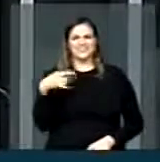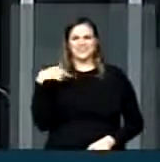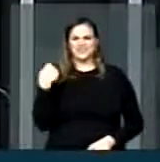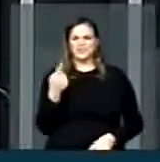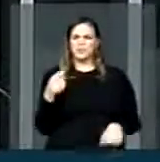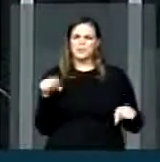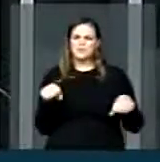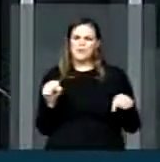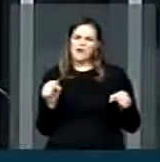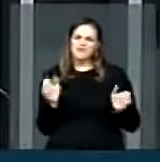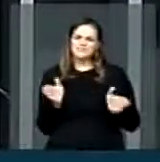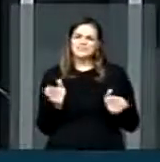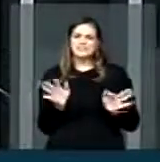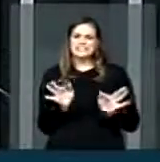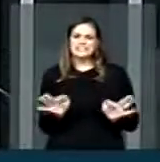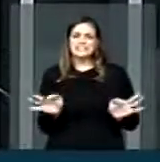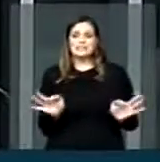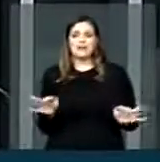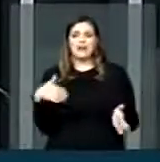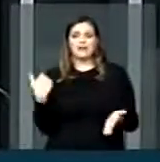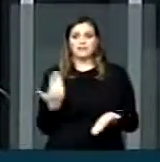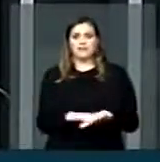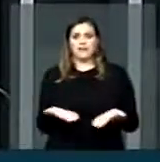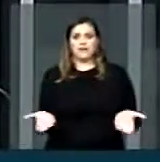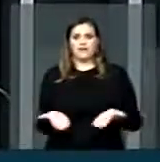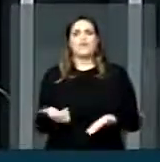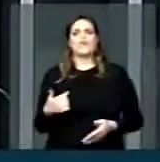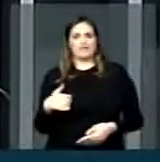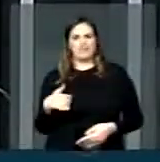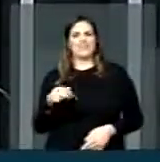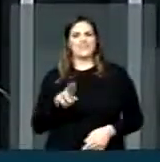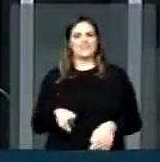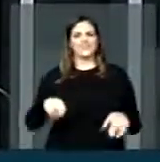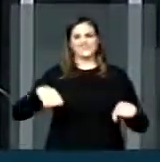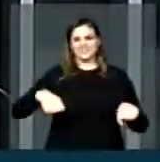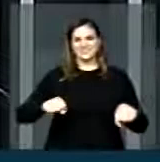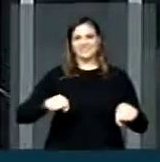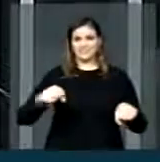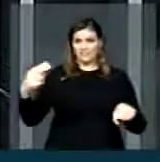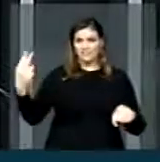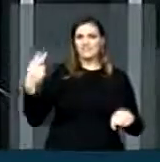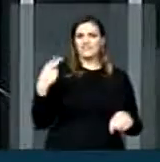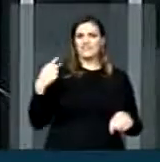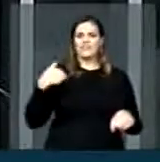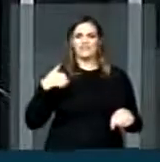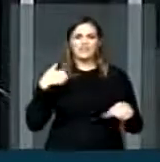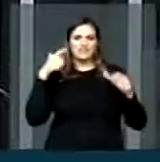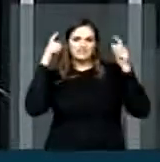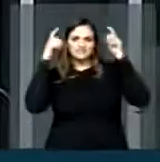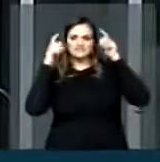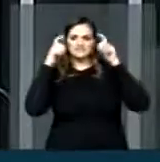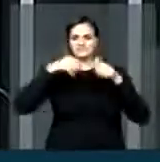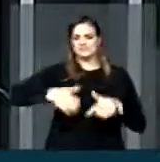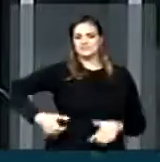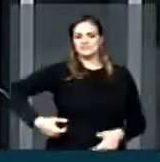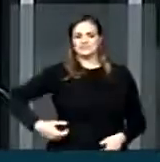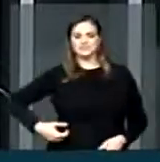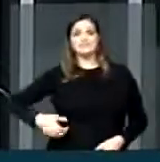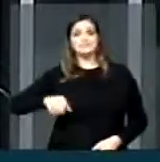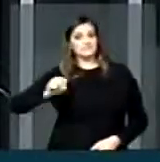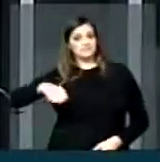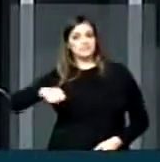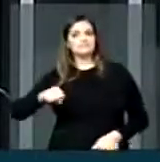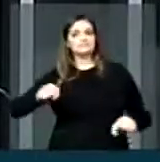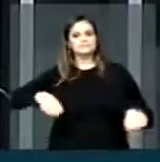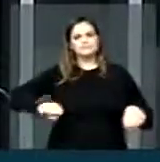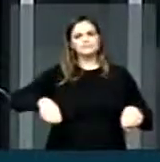umas motinhas, e lá vem, até hoje eu sou motociclista. Você me vê chegando aqui na Câmara com o capacete debaixo do braço, e